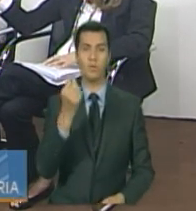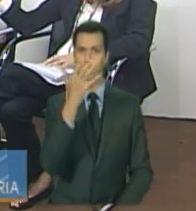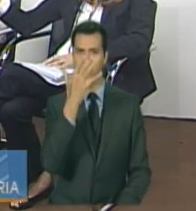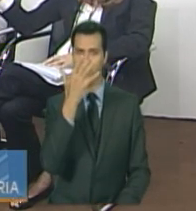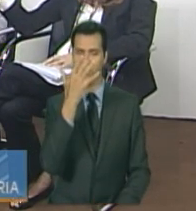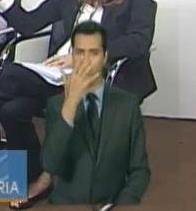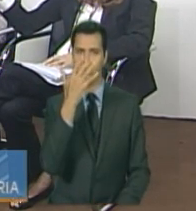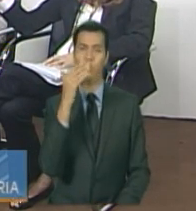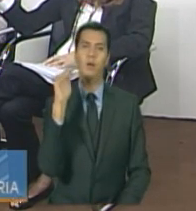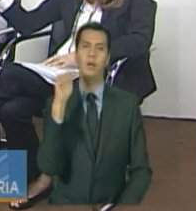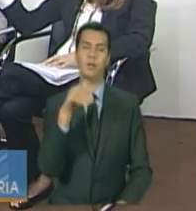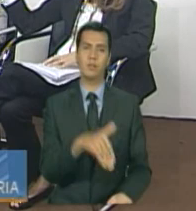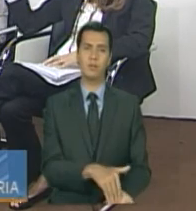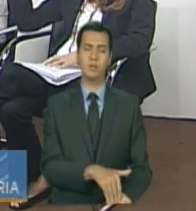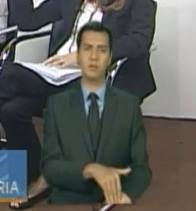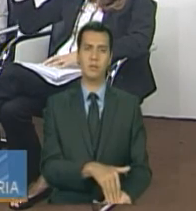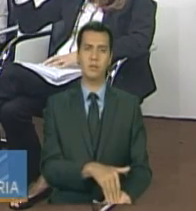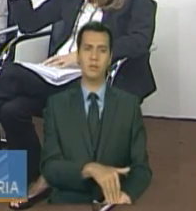fevereiro